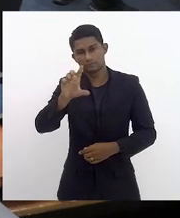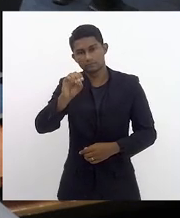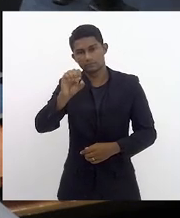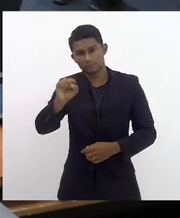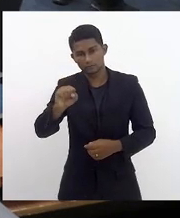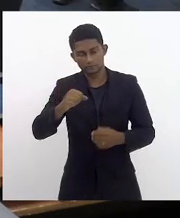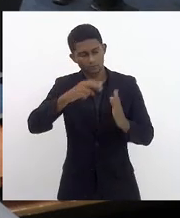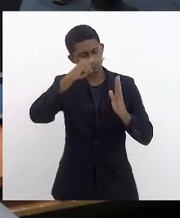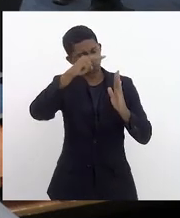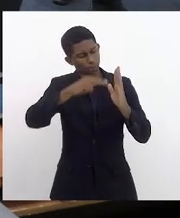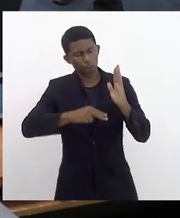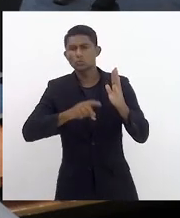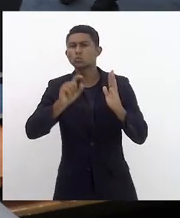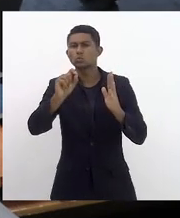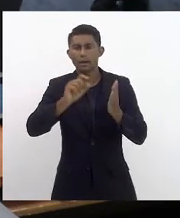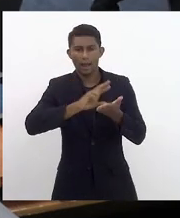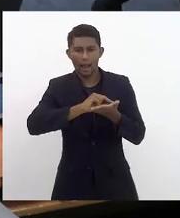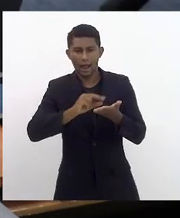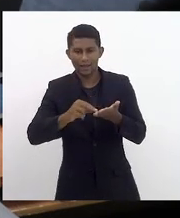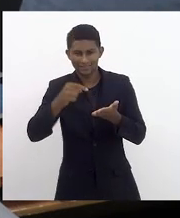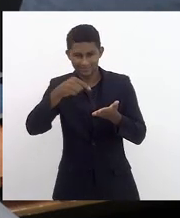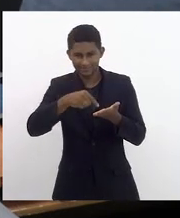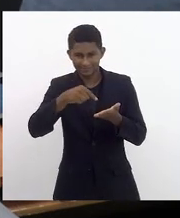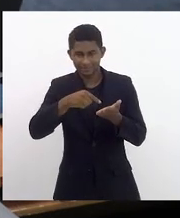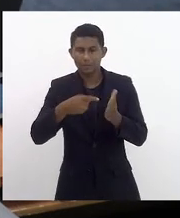leitura da ata da sessão anterior.